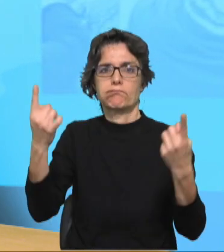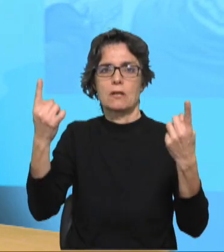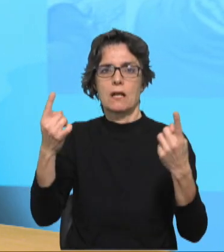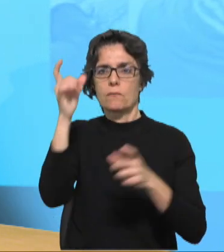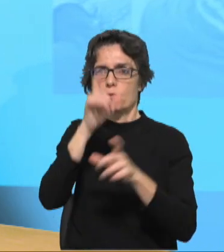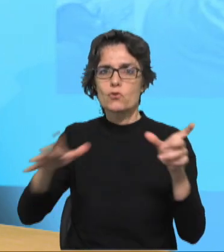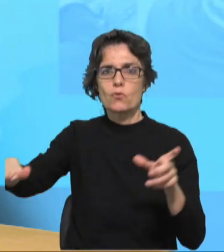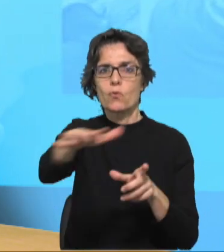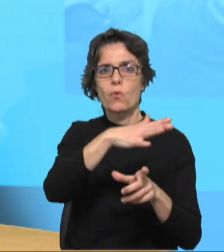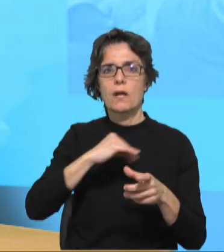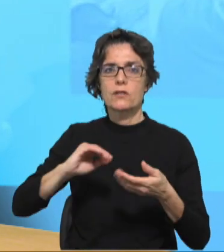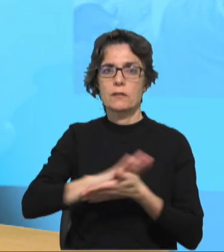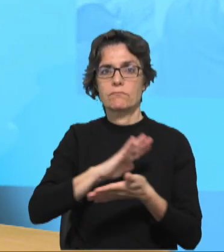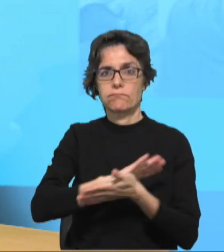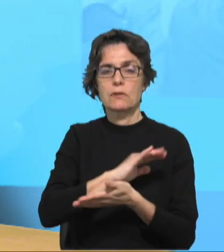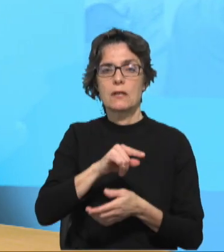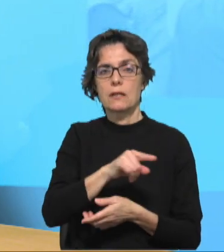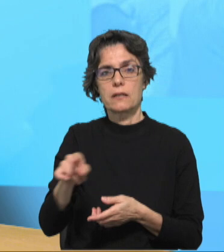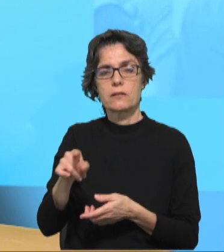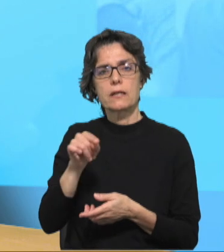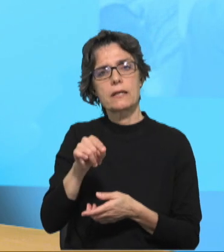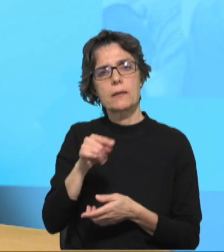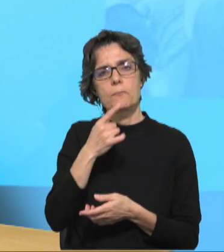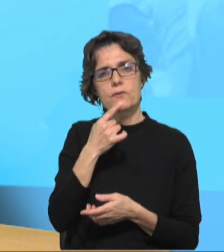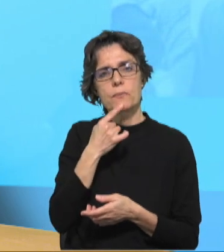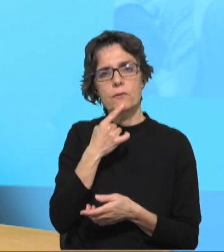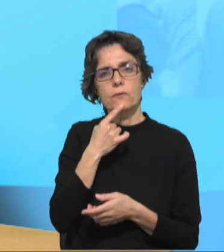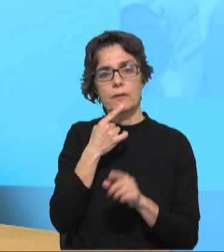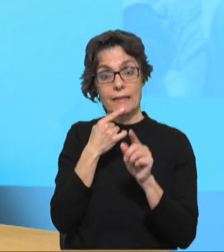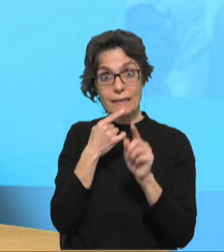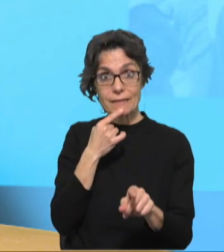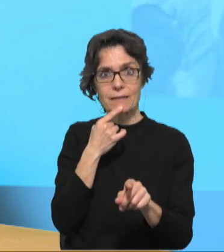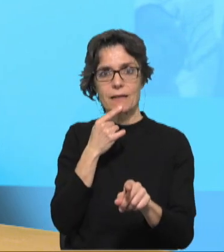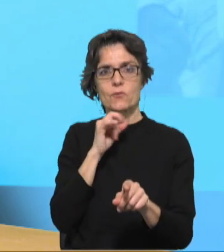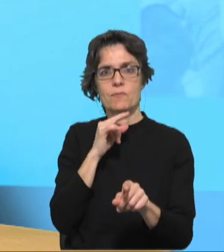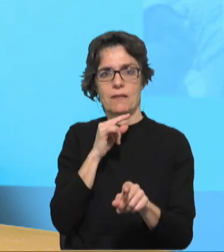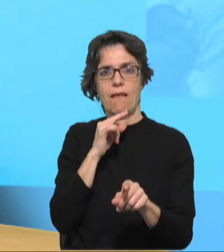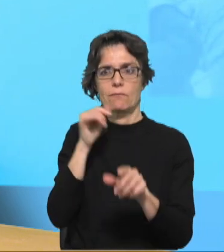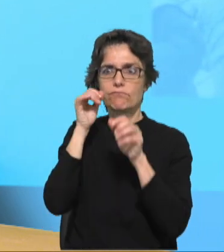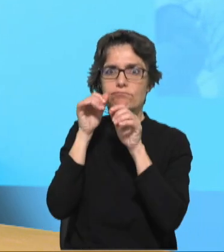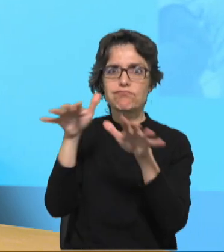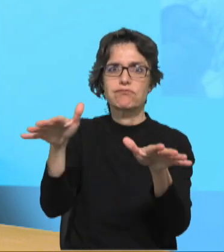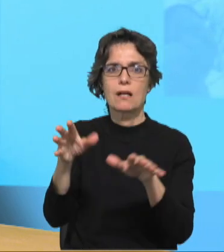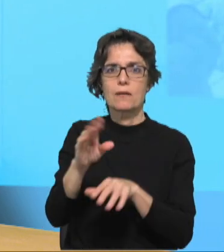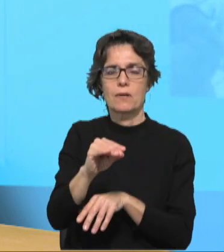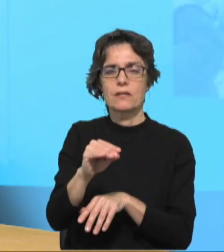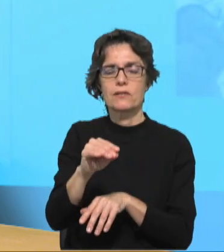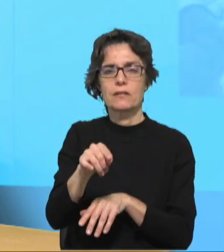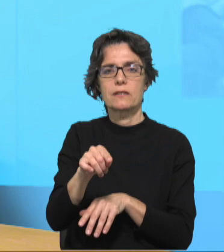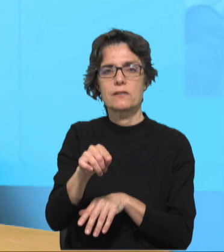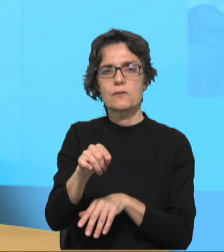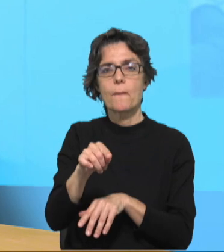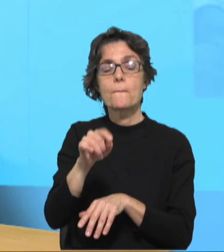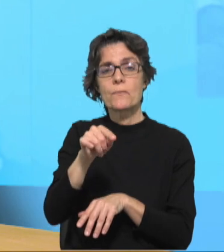escrita. Ele teve esta intuição, percebeu que era por aqui e uma intuição que o levou até a criar o próprio